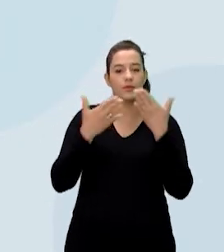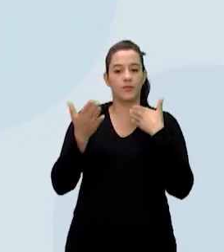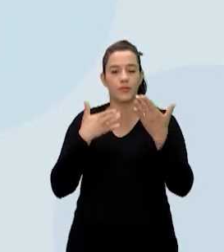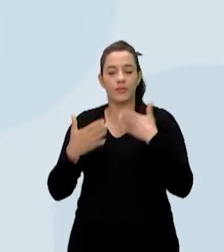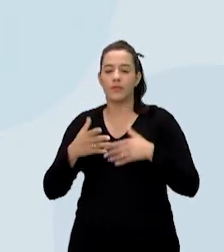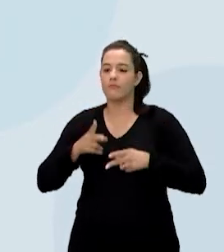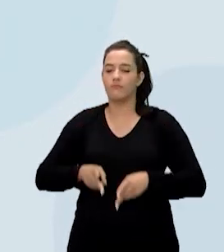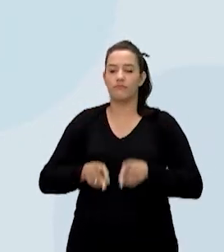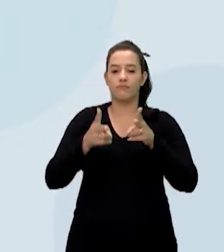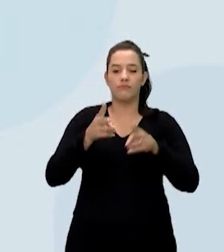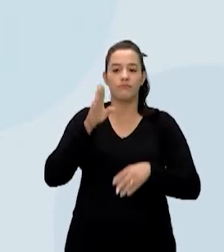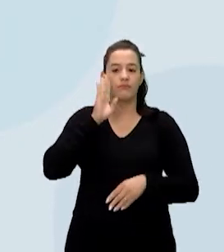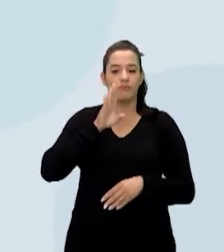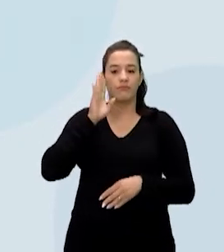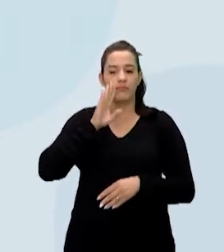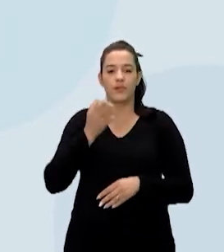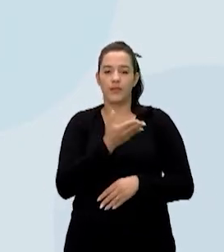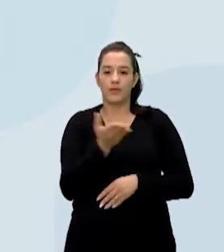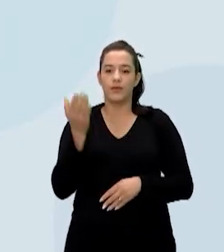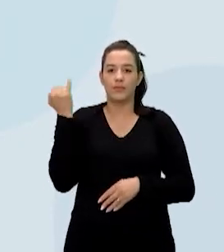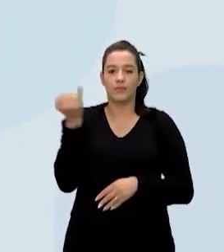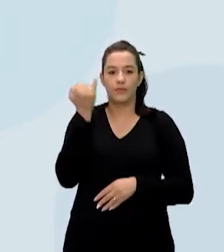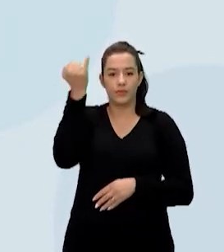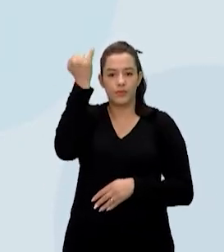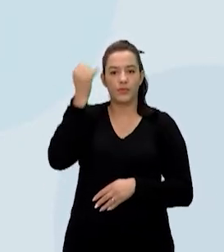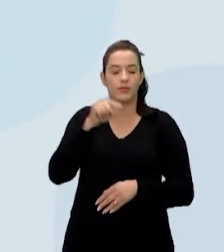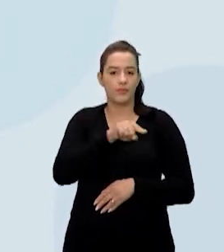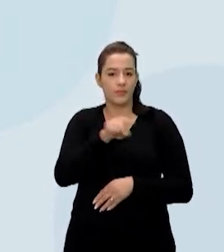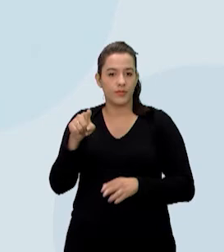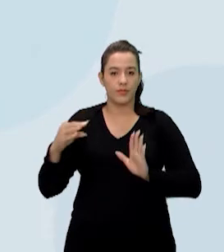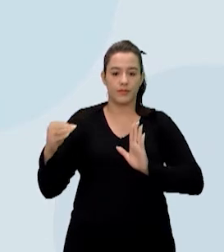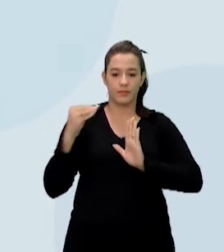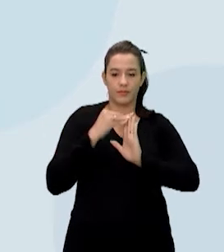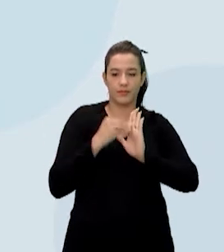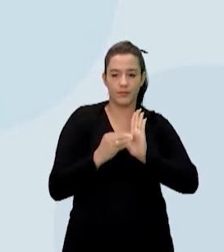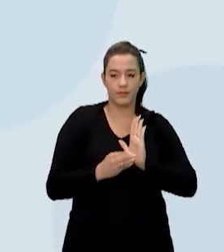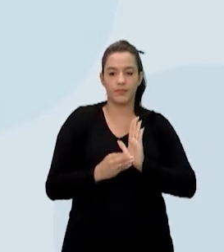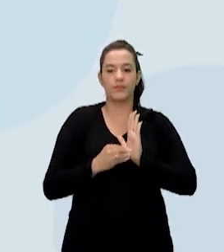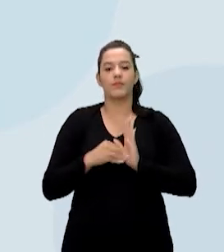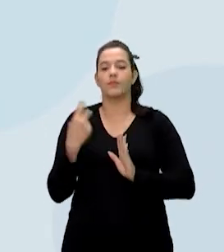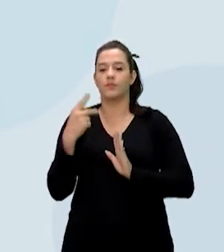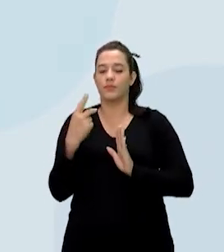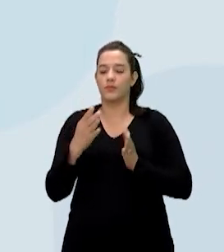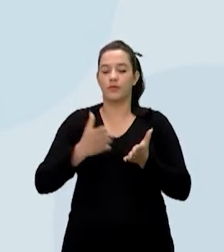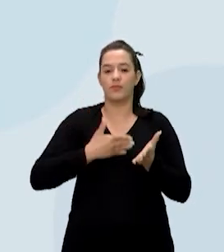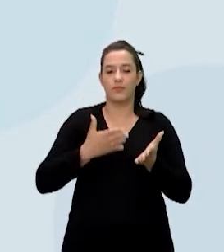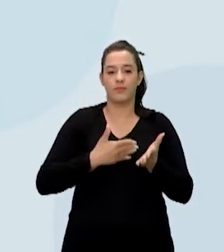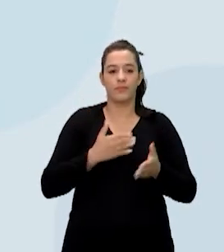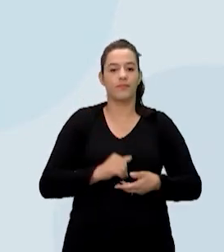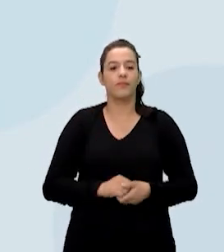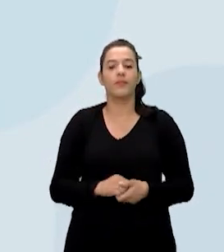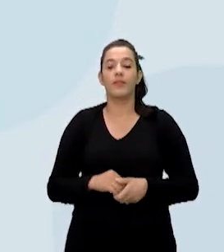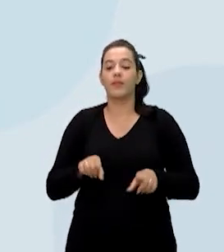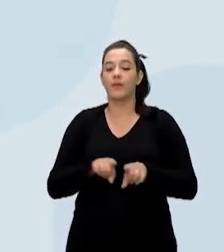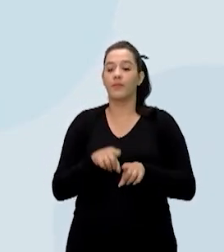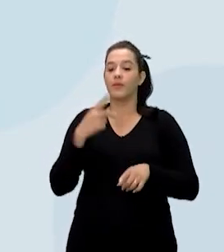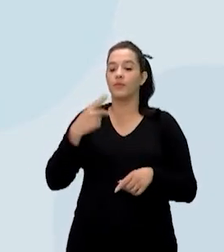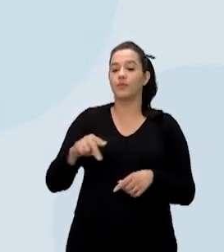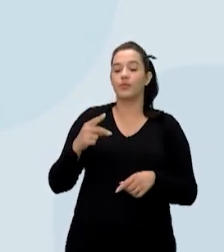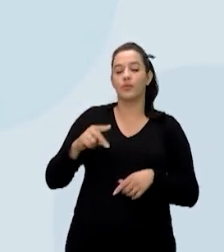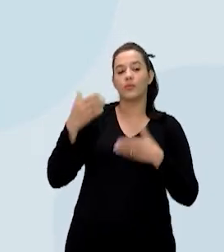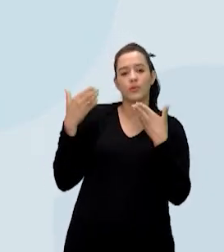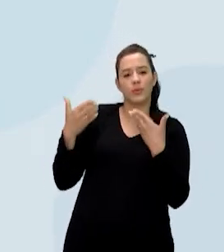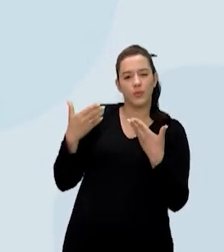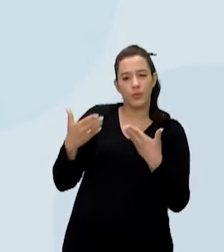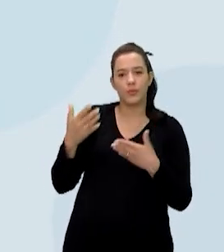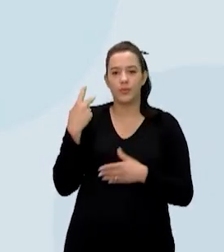sempre bacana, sempre importante que você faça essas anotações aí no seu caderno, tire as suas dúvidas